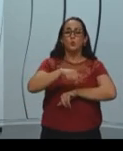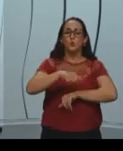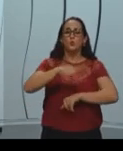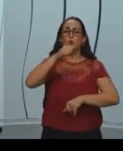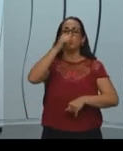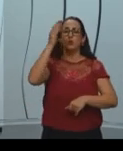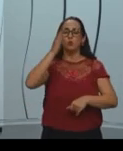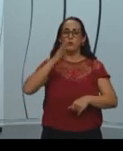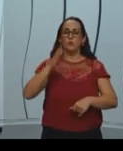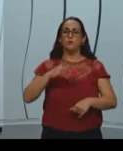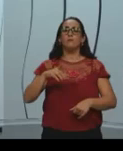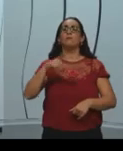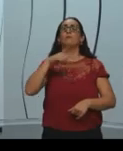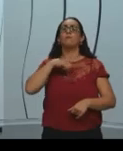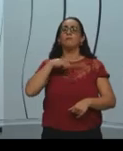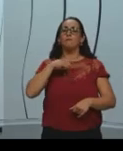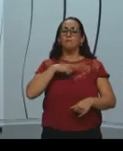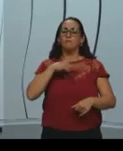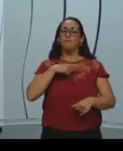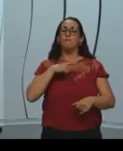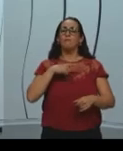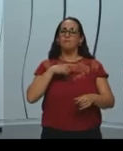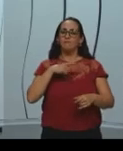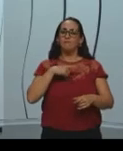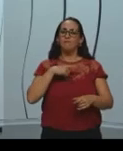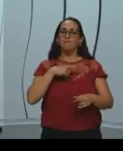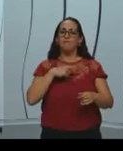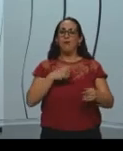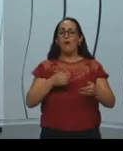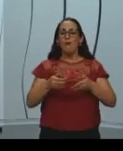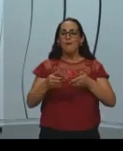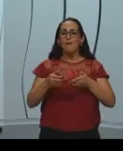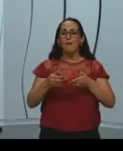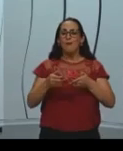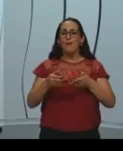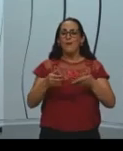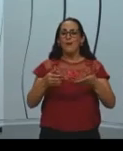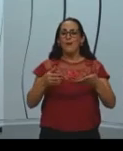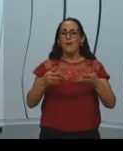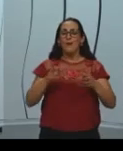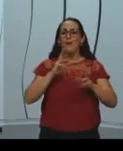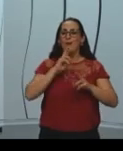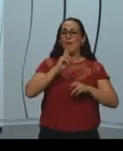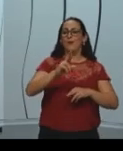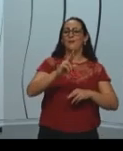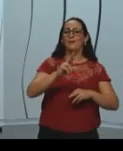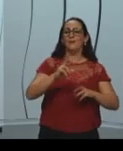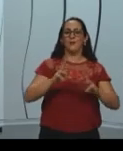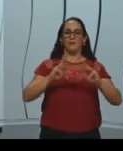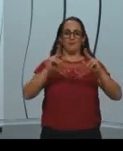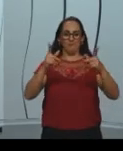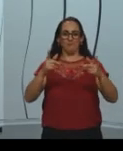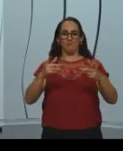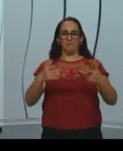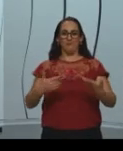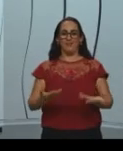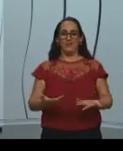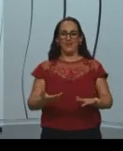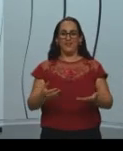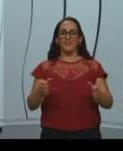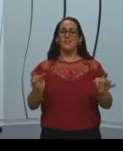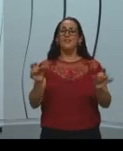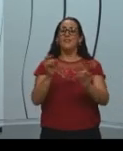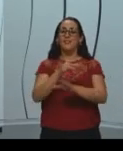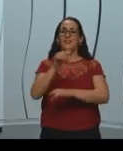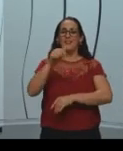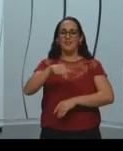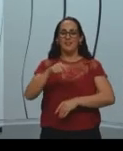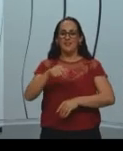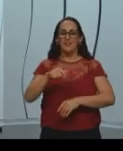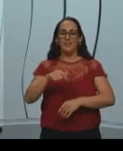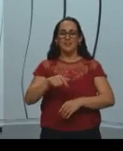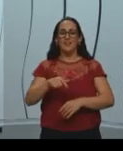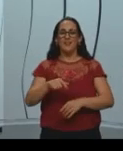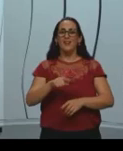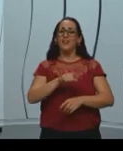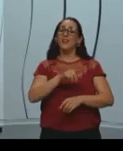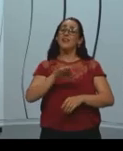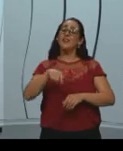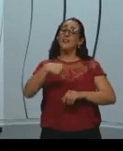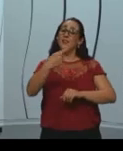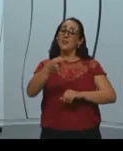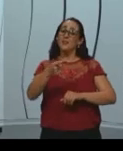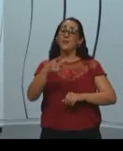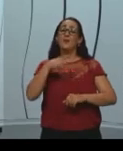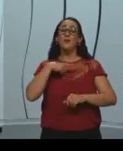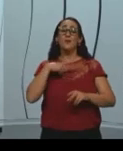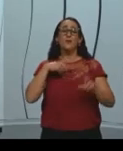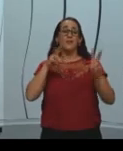né, ela tivesse caminhos diferentes. Eu encerro aqui a minha aula e fique ligado que na próxima aula nós vamos ter